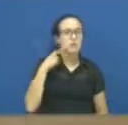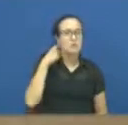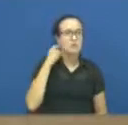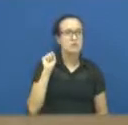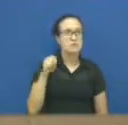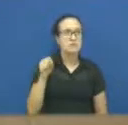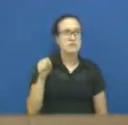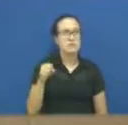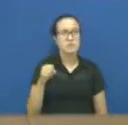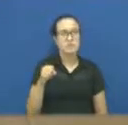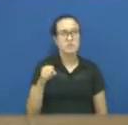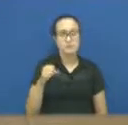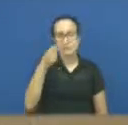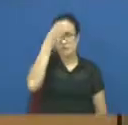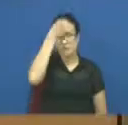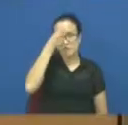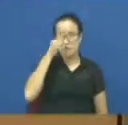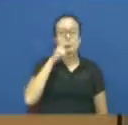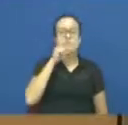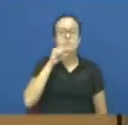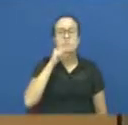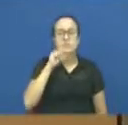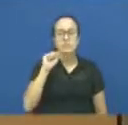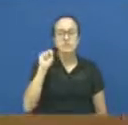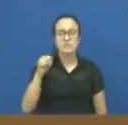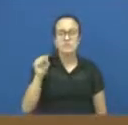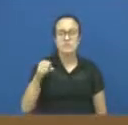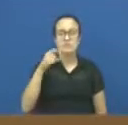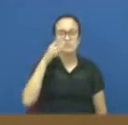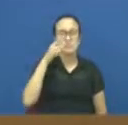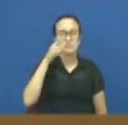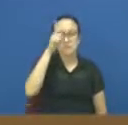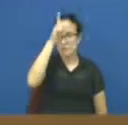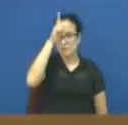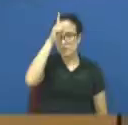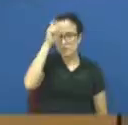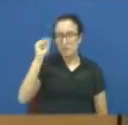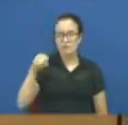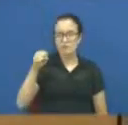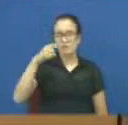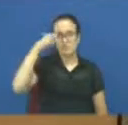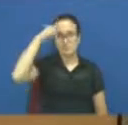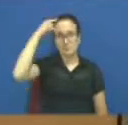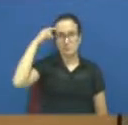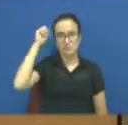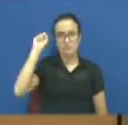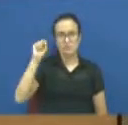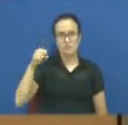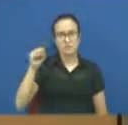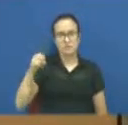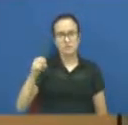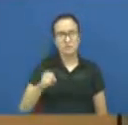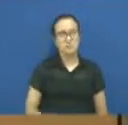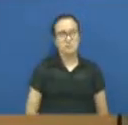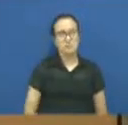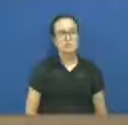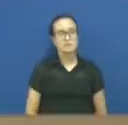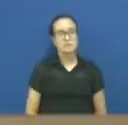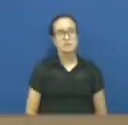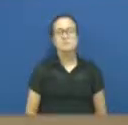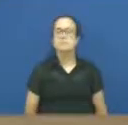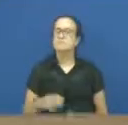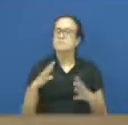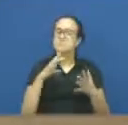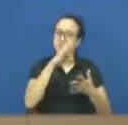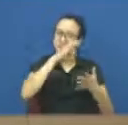Sim. Doutor Raul. Sim, excelência. Sidney Pascotto. Sim. Wilson Cerqueira. Sim. A moção foi aprovada